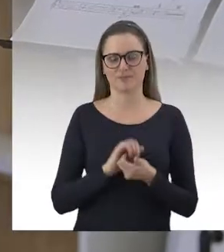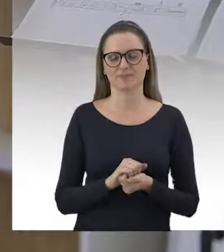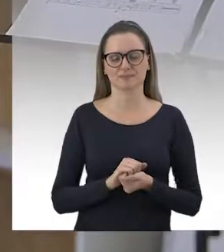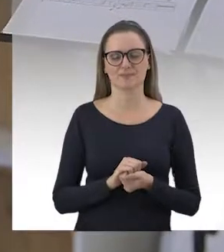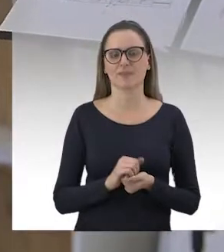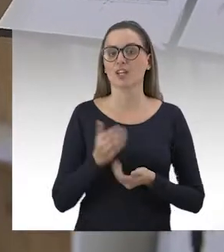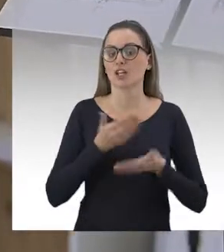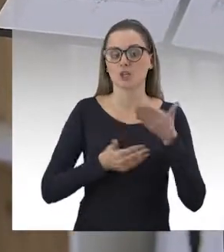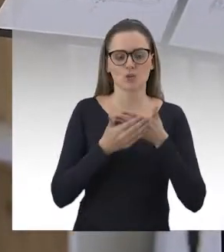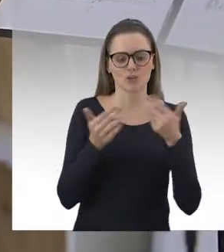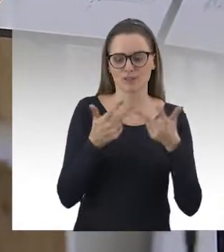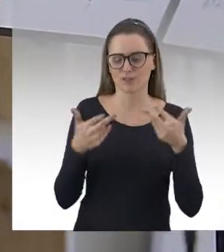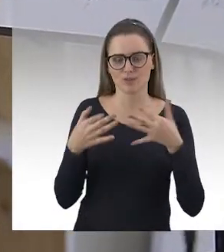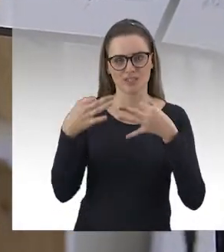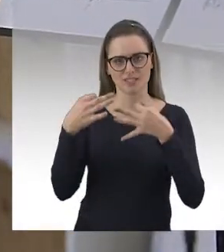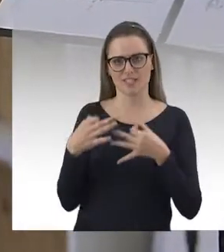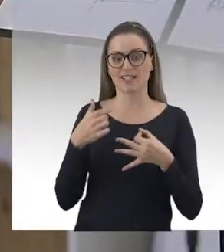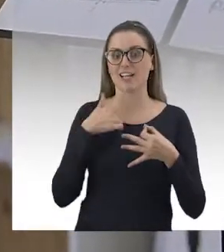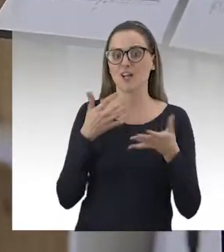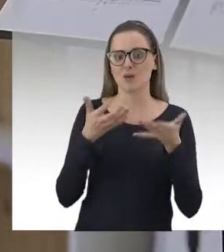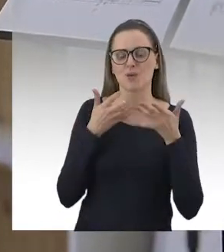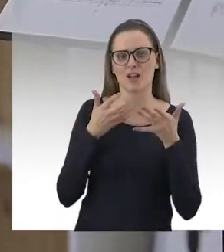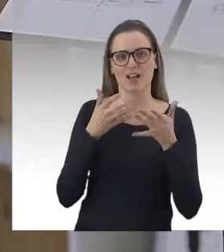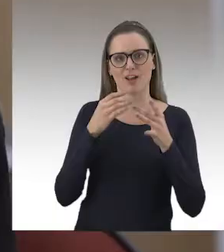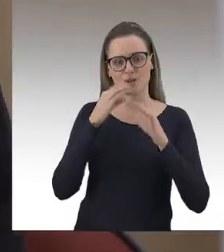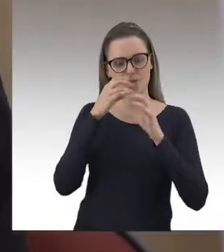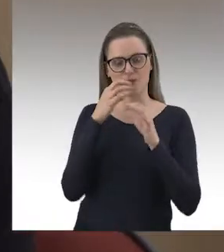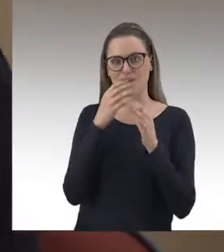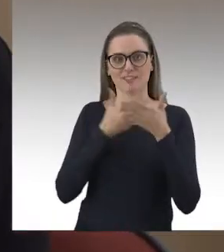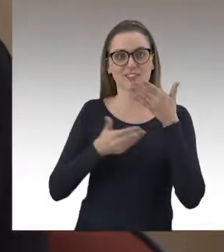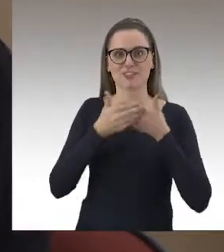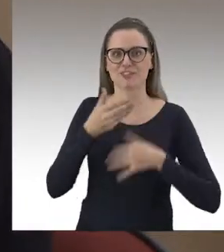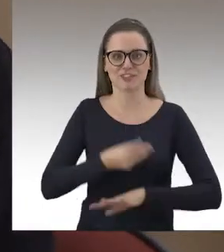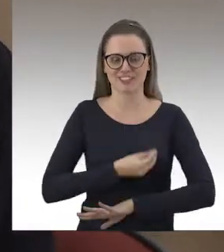Quero tocar o oboé a vida toda.